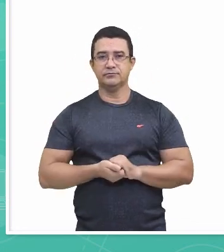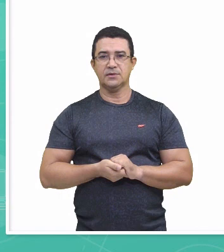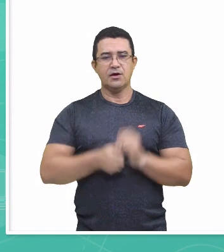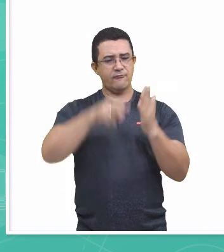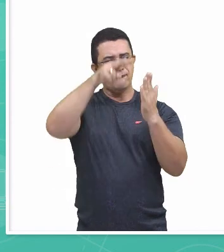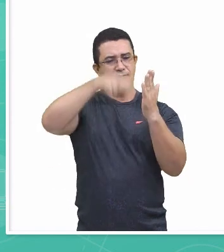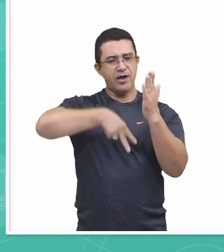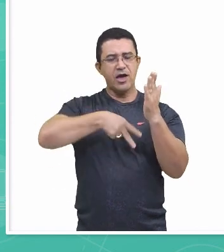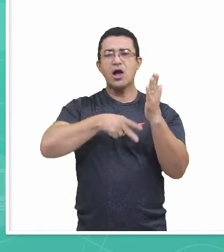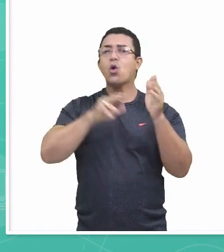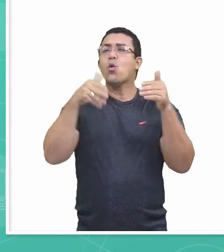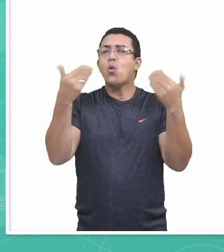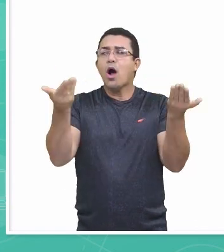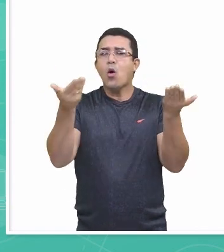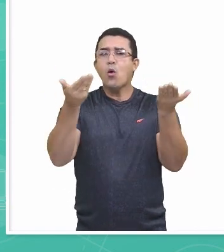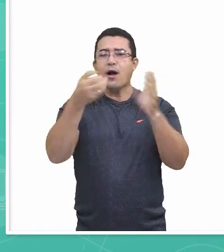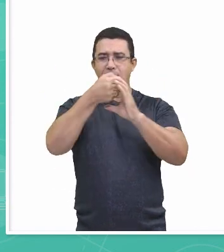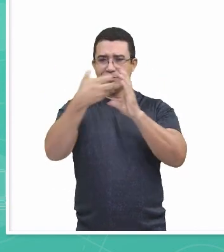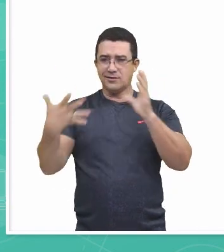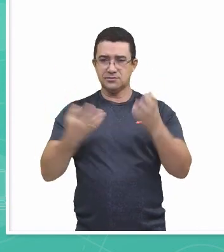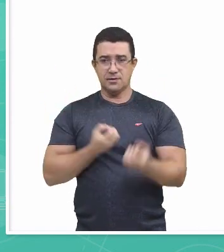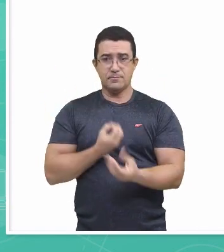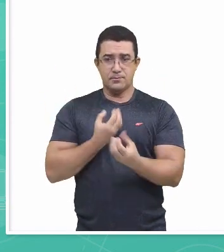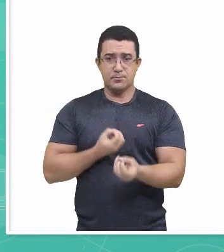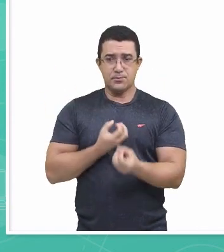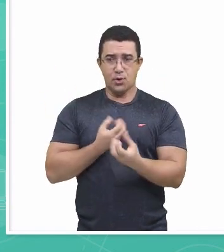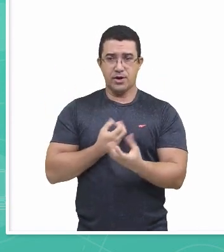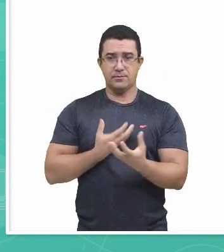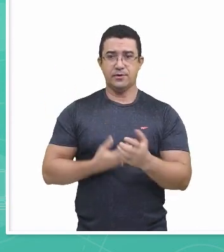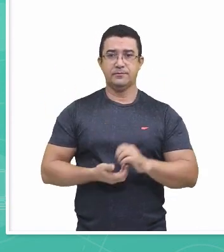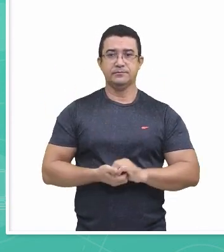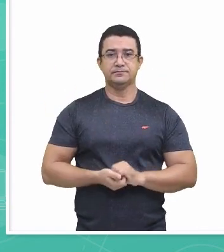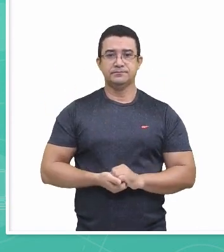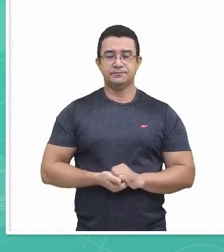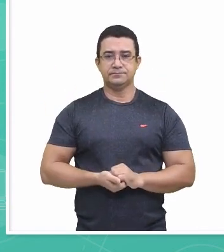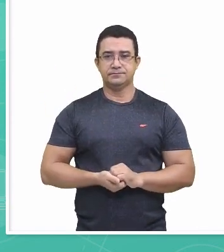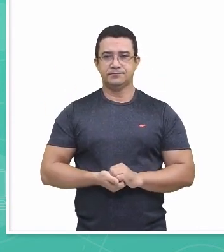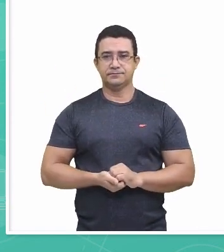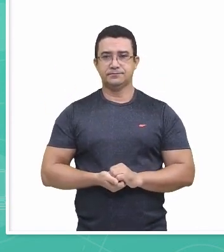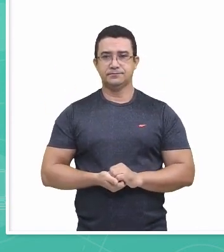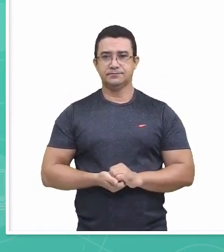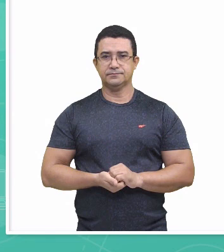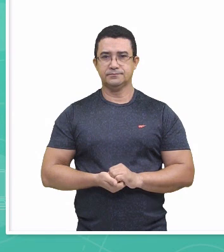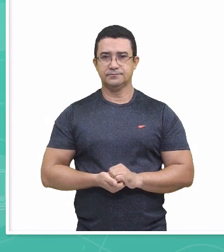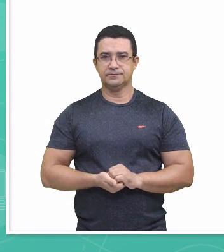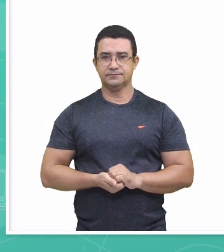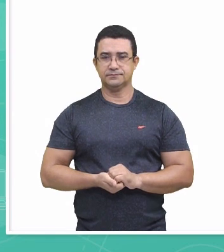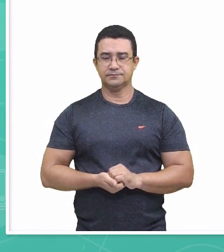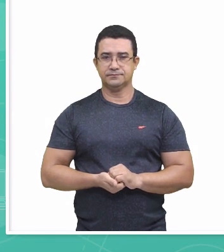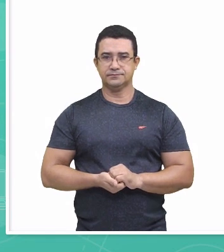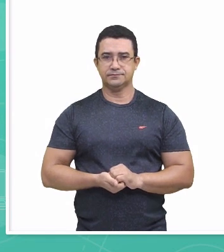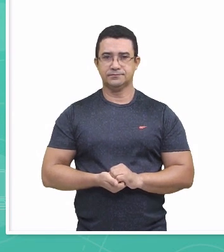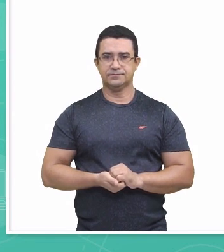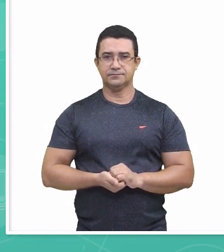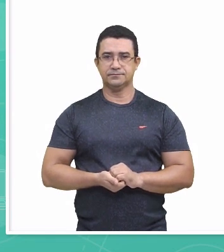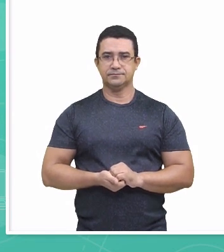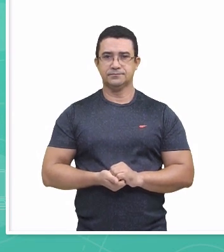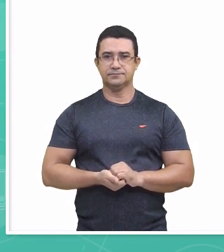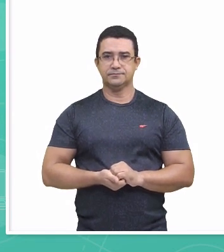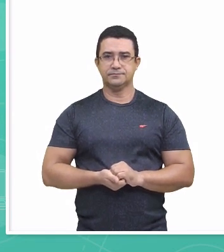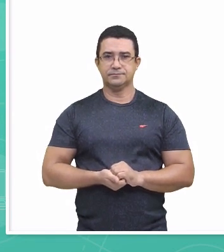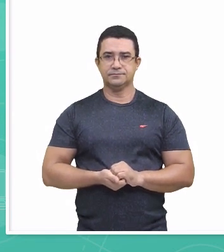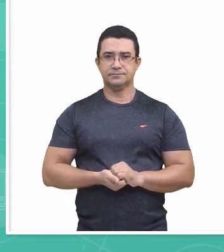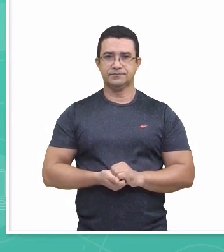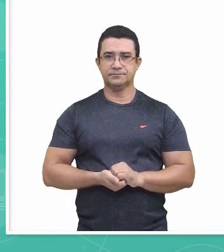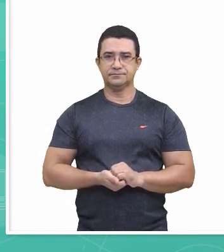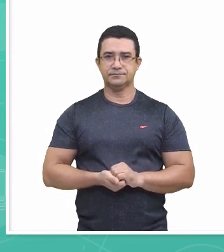indicar quais as características do poema. Muito bem, muito bem, muito bem, que são as seguintes, olha só. Temos a